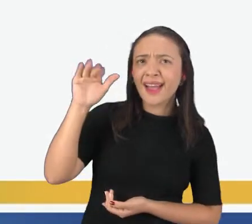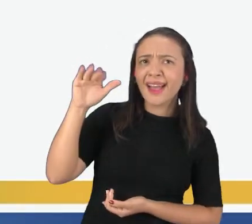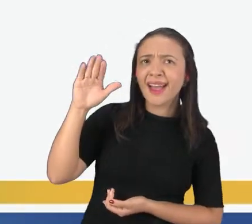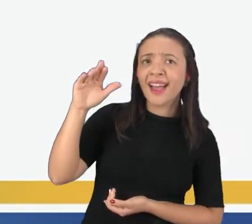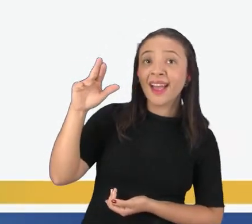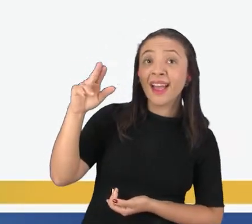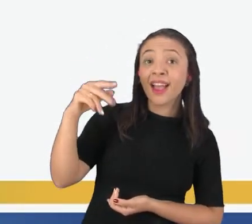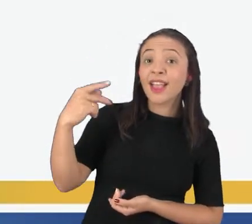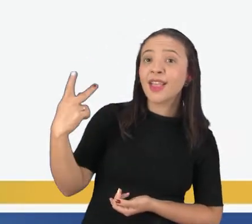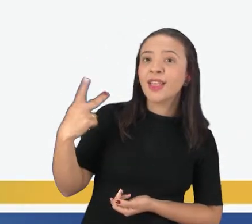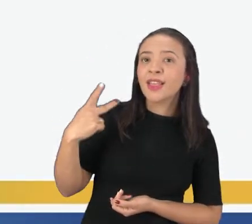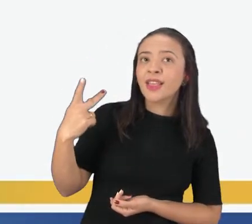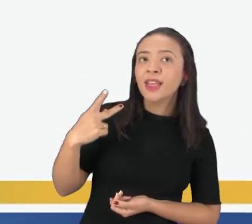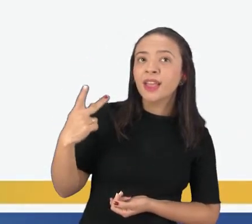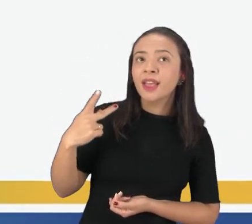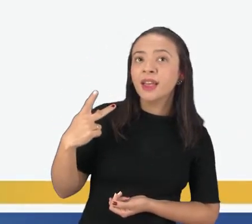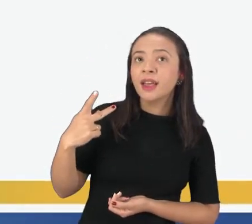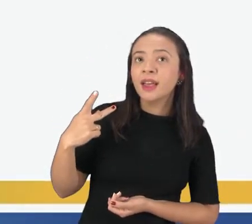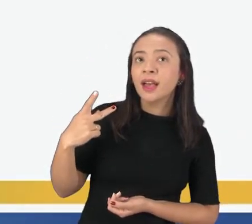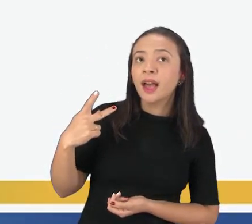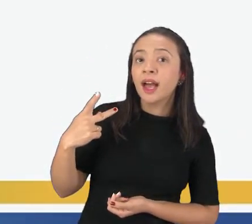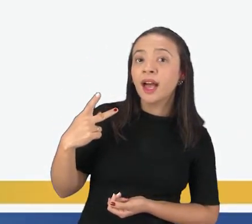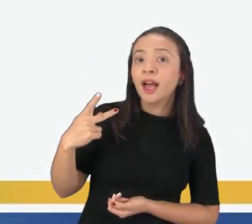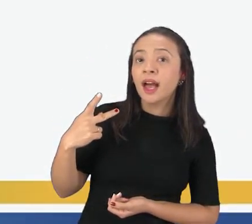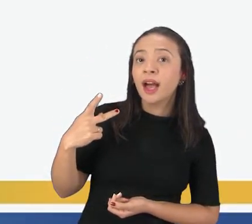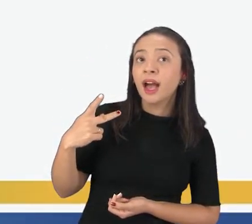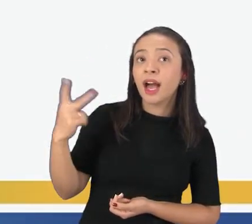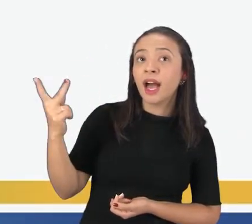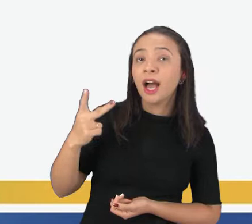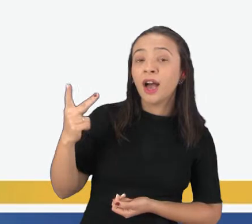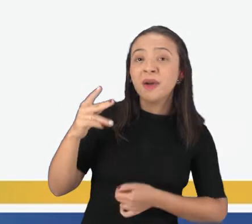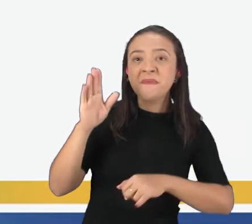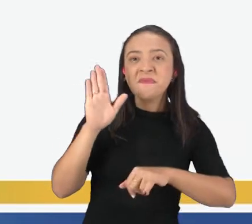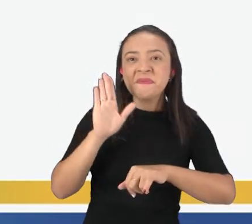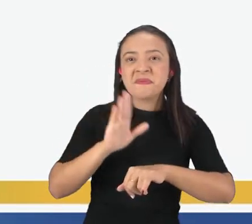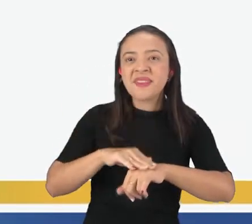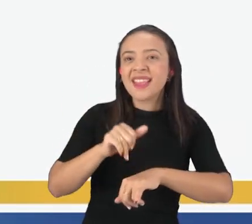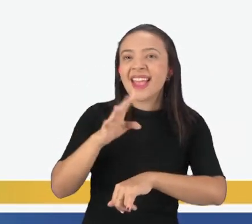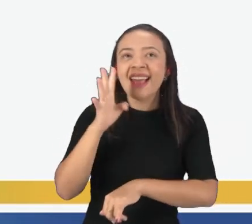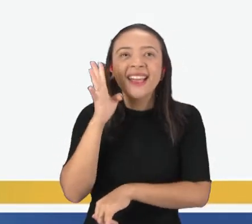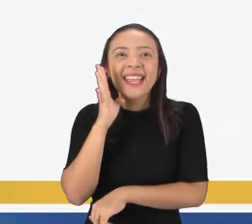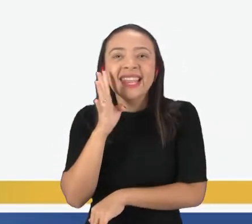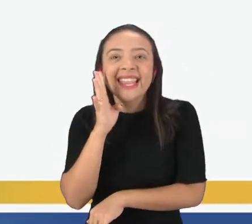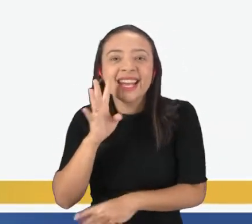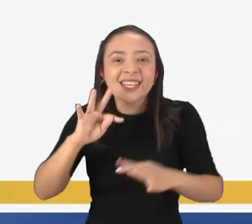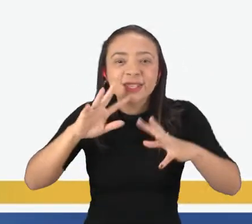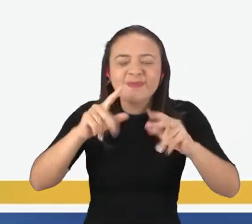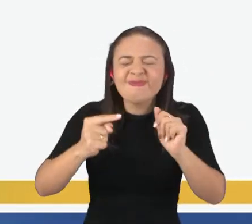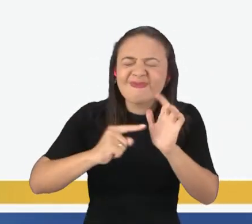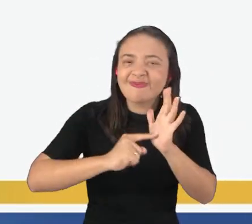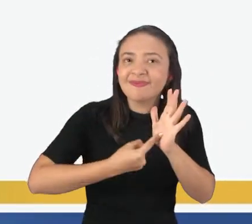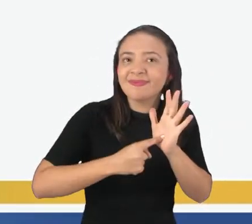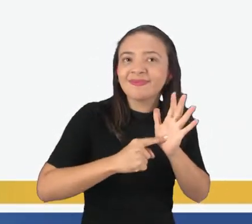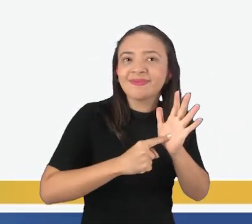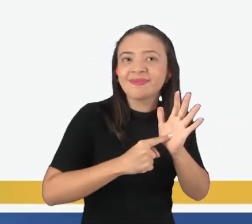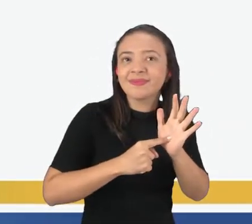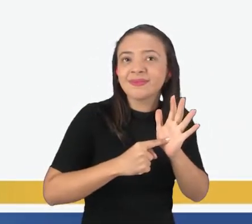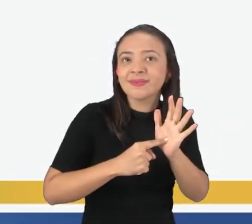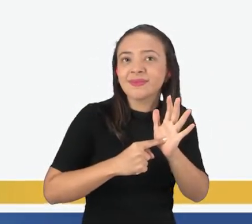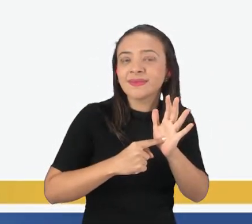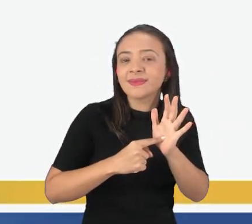Ei, somos a supla mais simpática da pontuação. Somos o ponto,